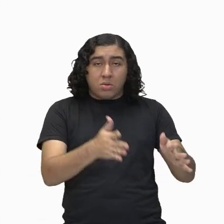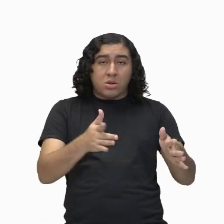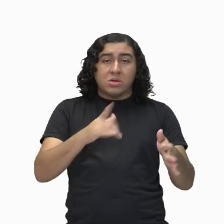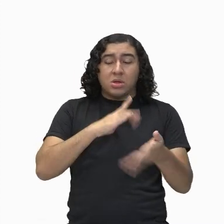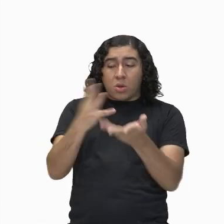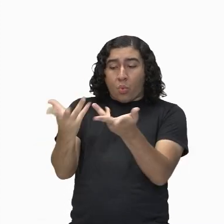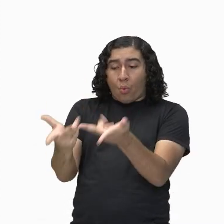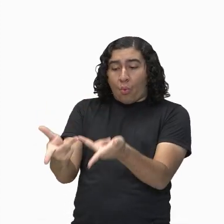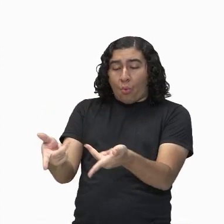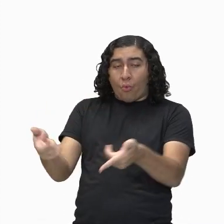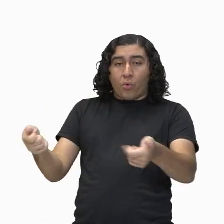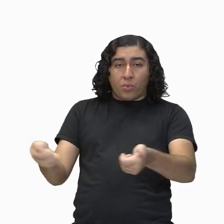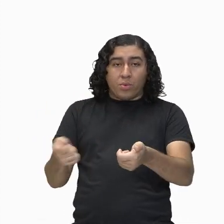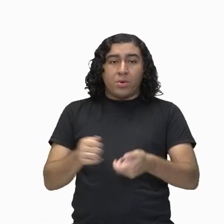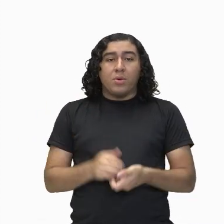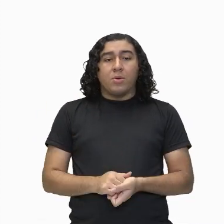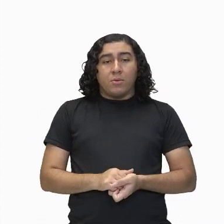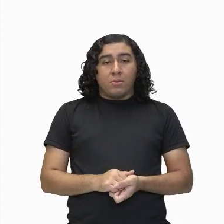A liquidez e a sua